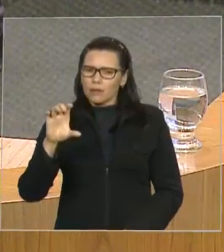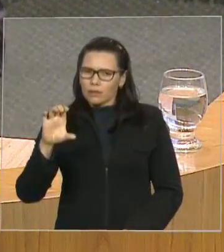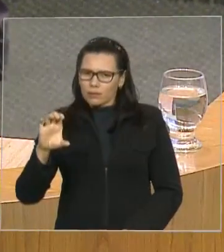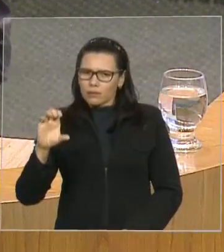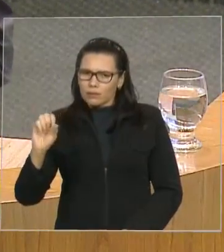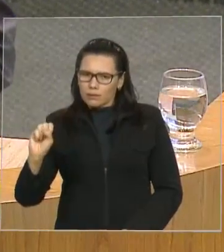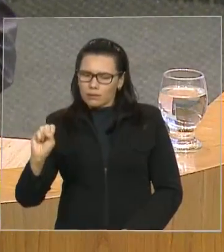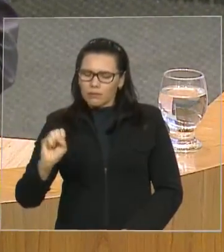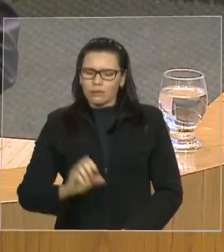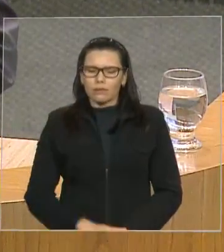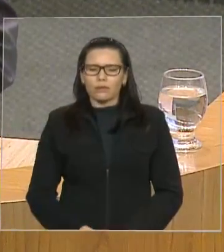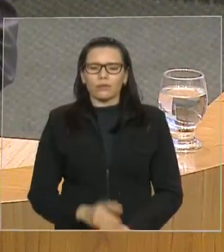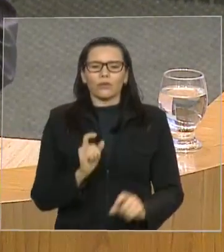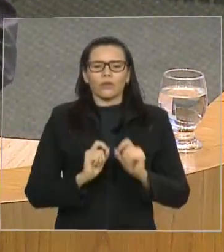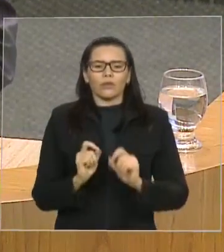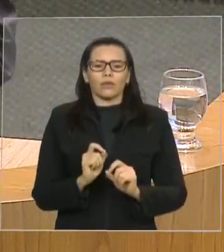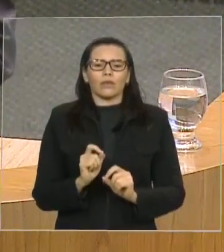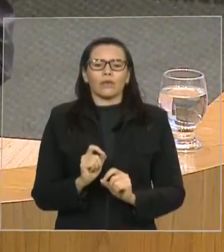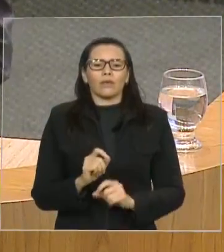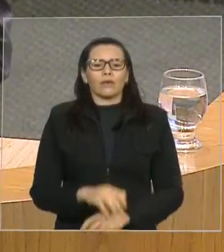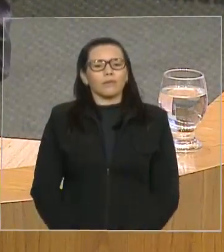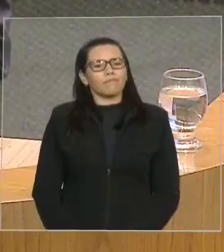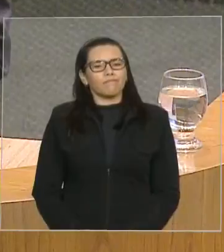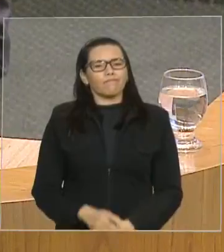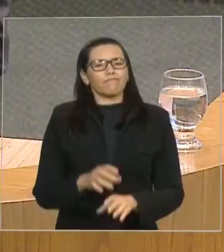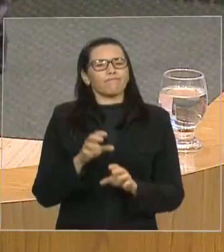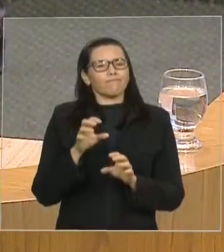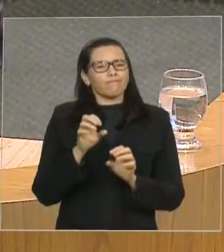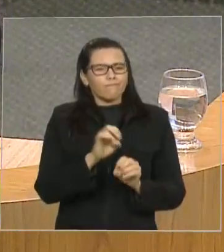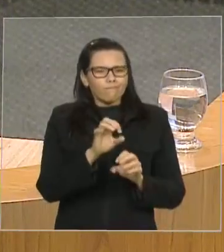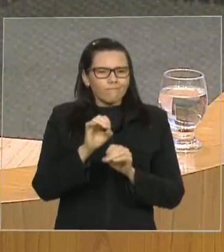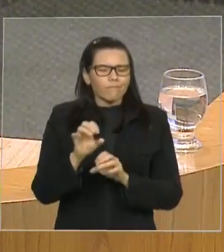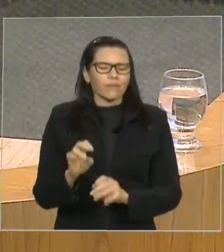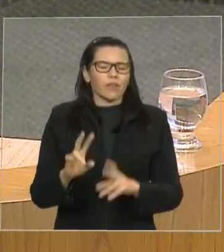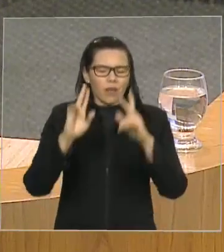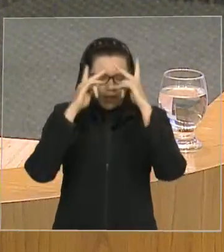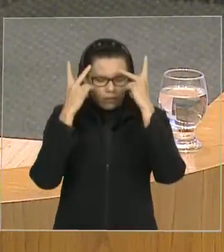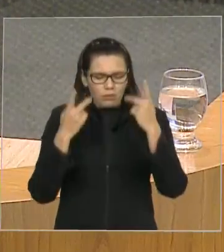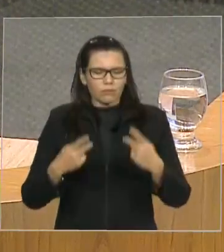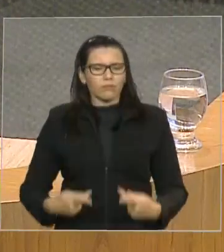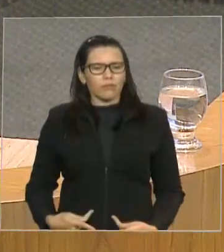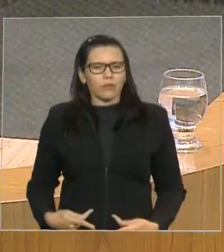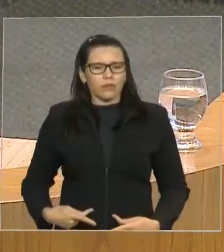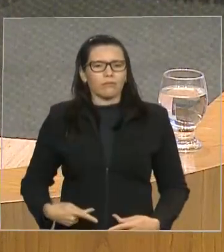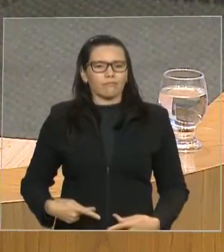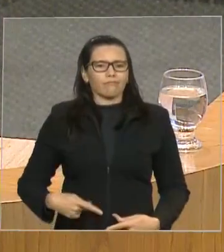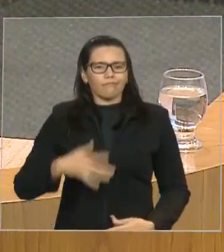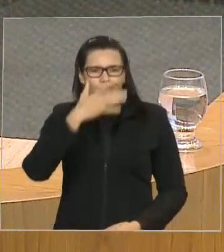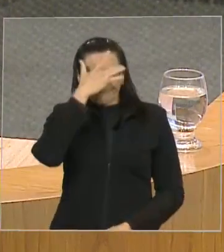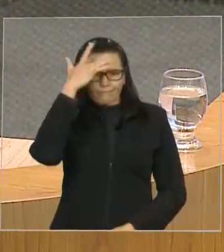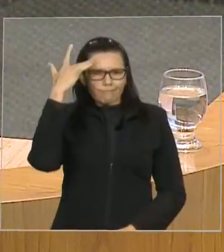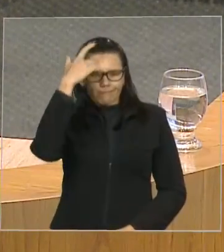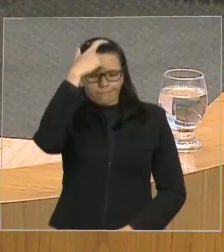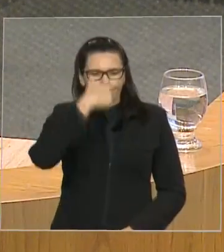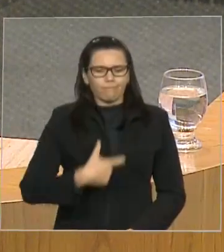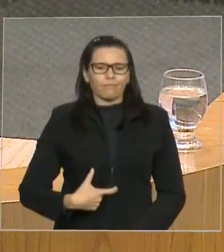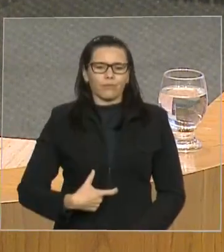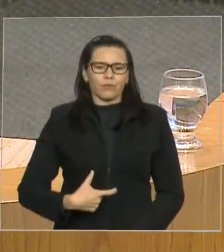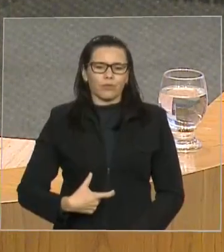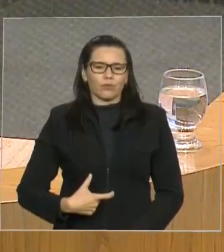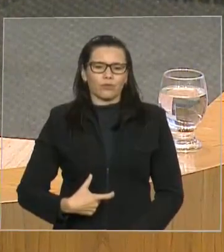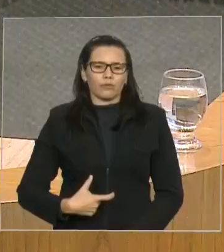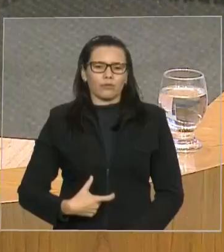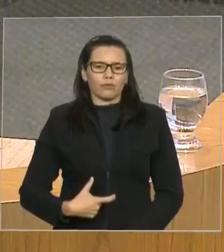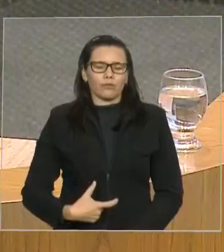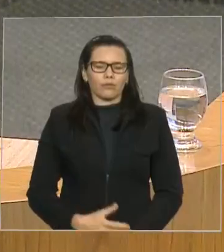principalmente a formação integral da pessoa humana, e aí se trata da pessoa humana, não se faz outra distinção, e os